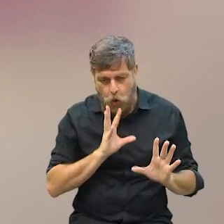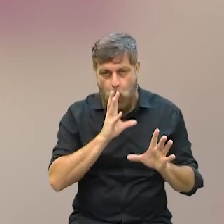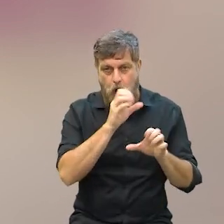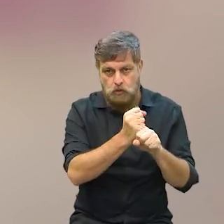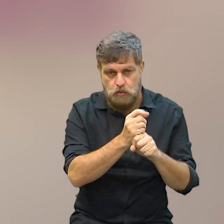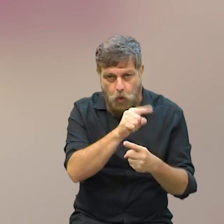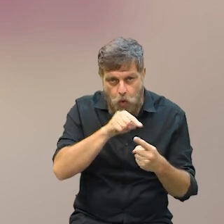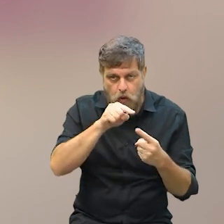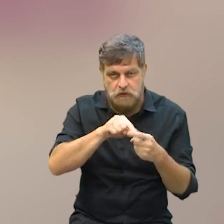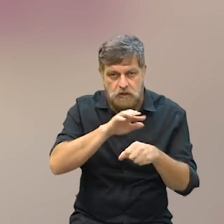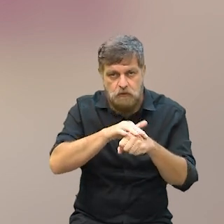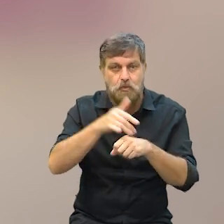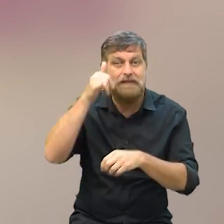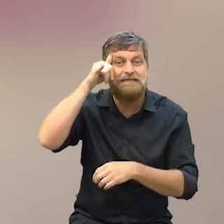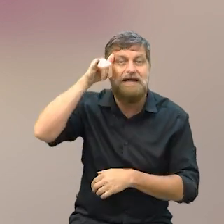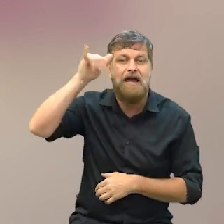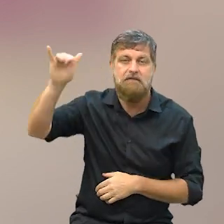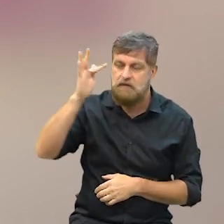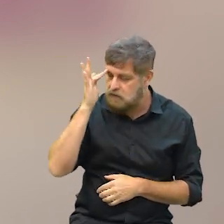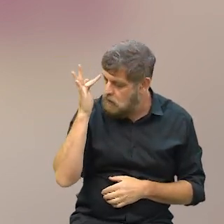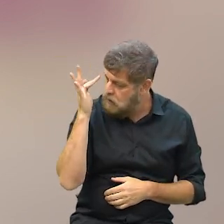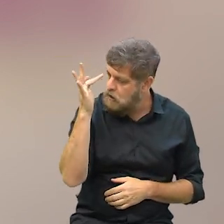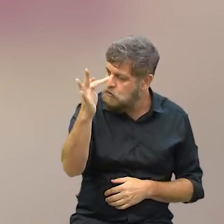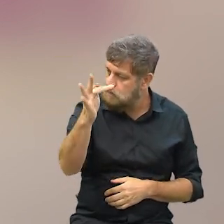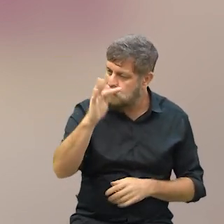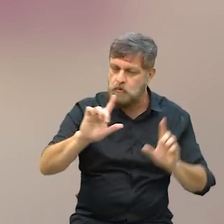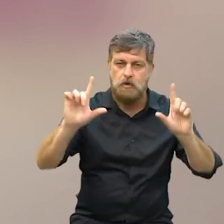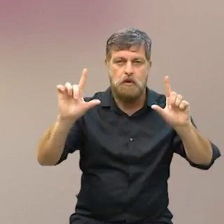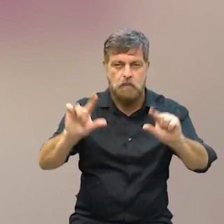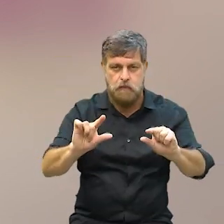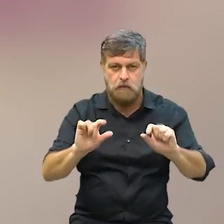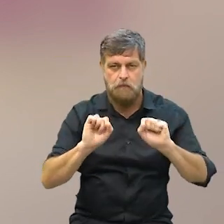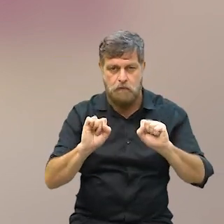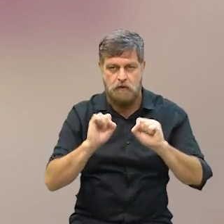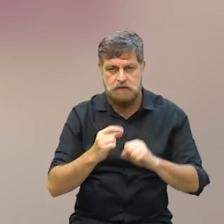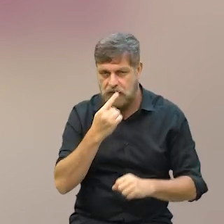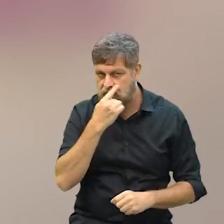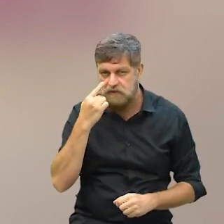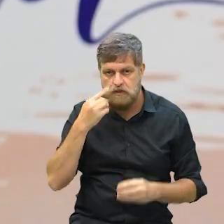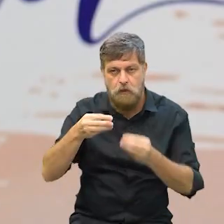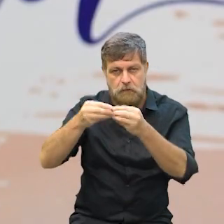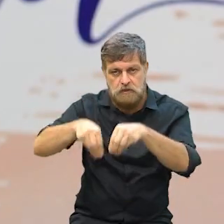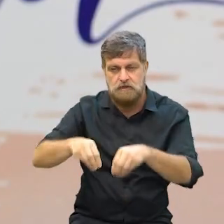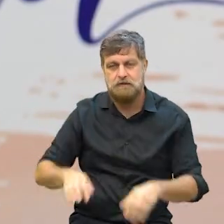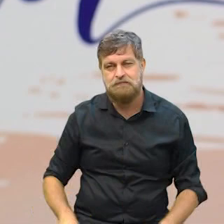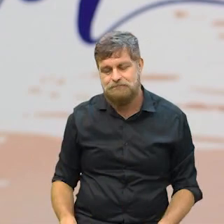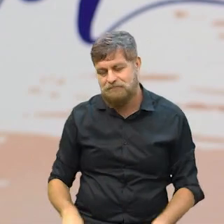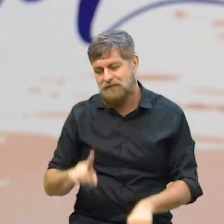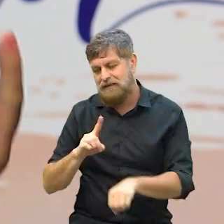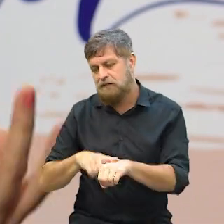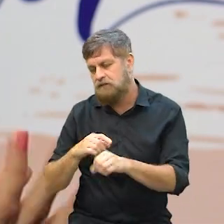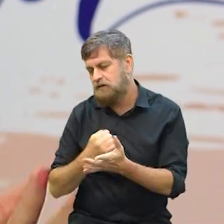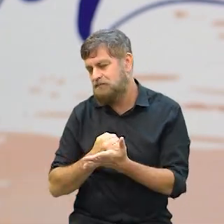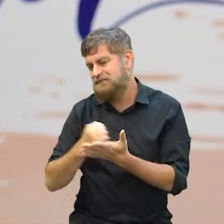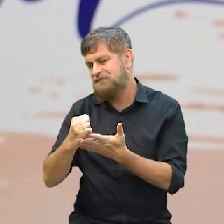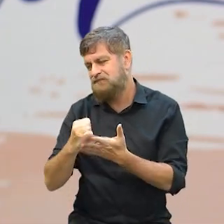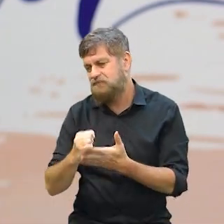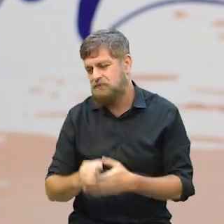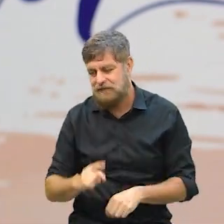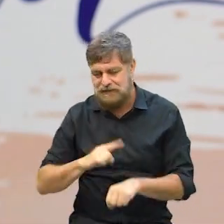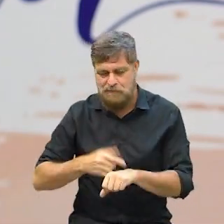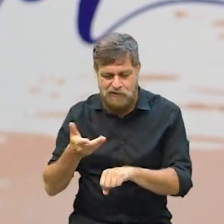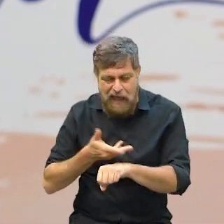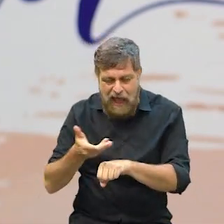necessários para evitar um problema futuro que possa prejudicar a visão. Mayra, infelizmente o nosso tempo é